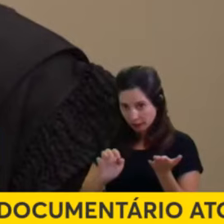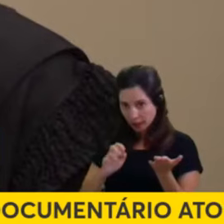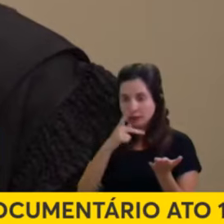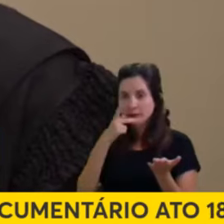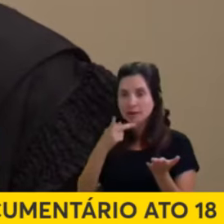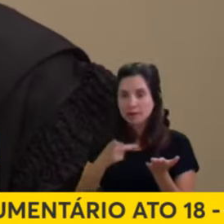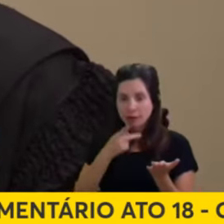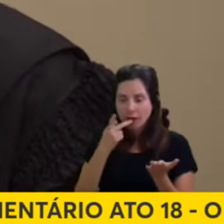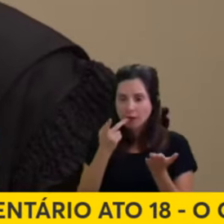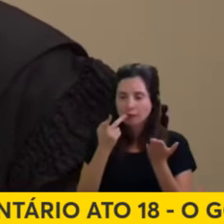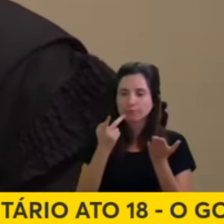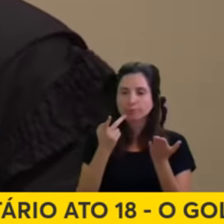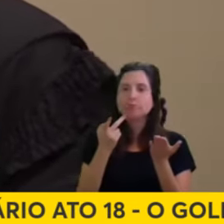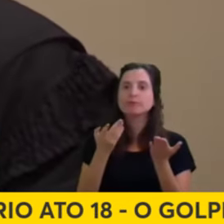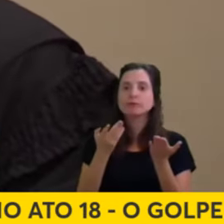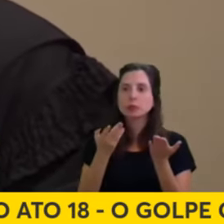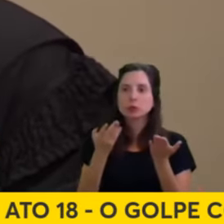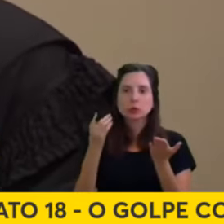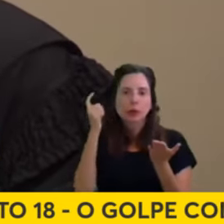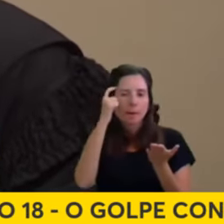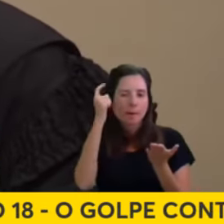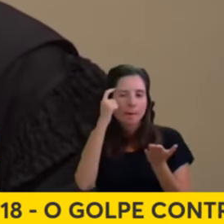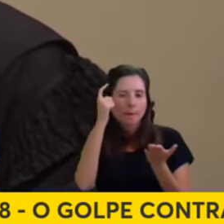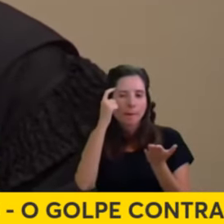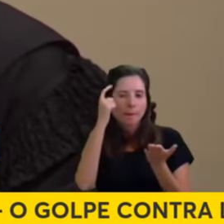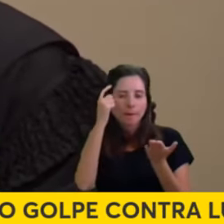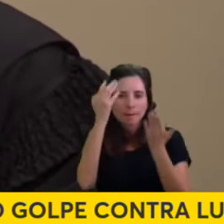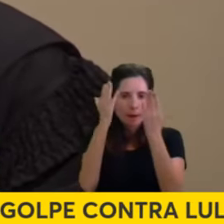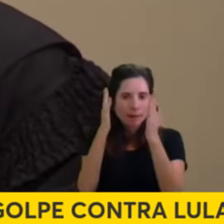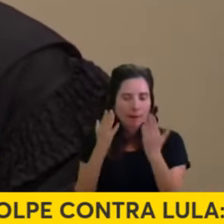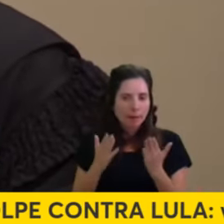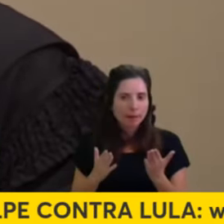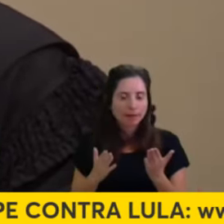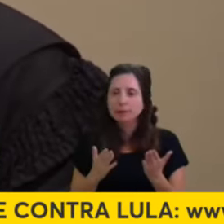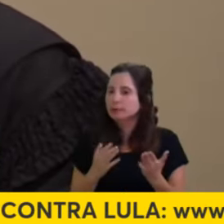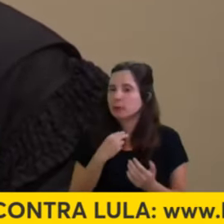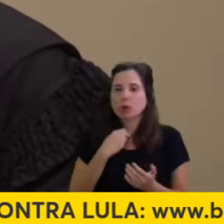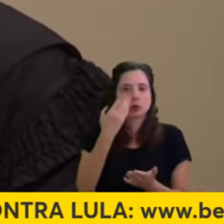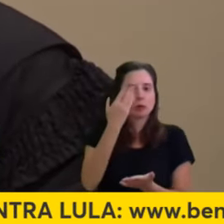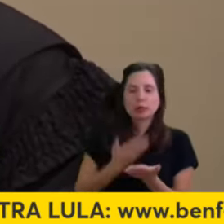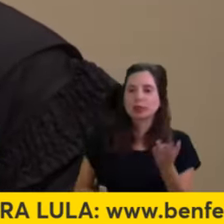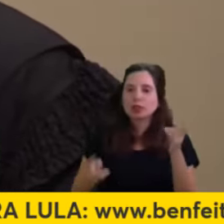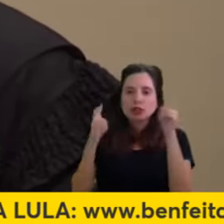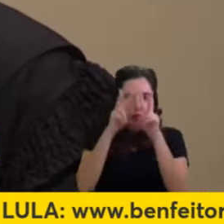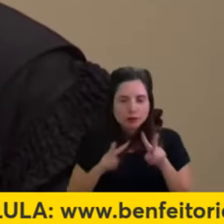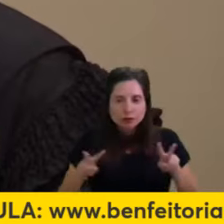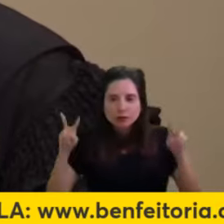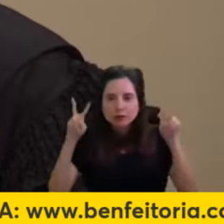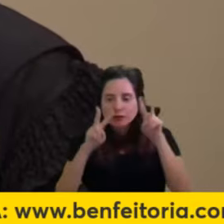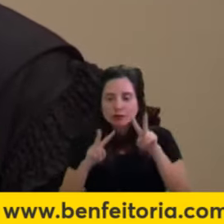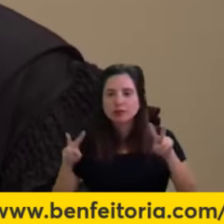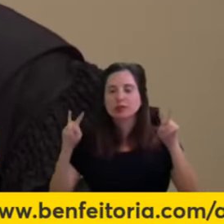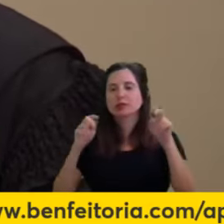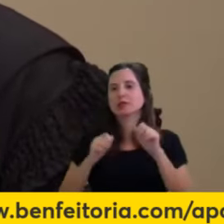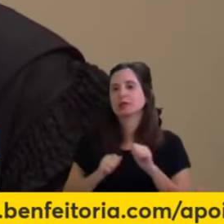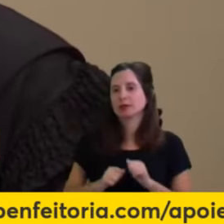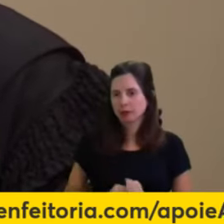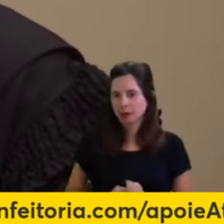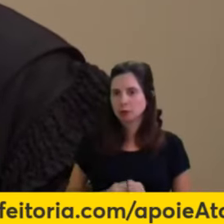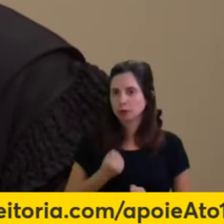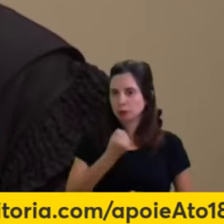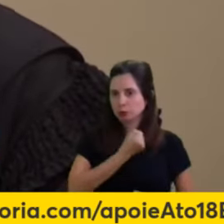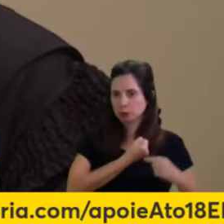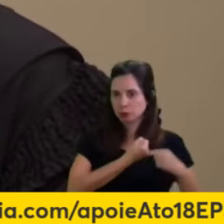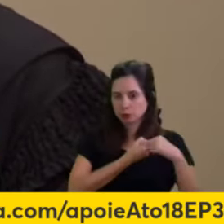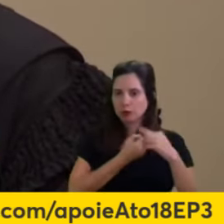da simulação não se pode perder de vista ainda que as contas de campanha do investigado e aqui faço o número da autuação foram